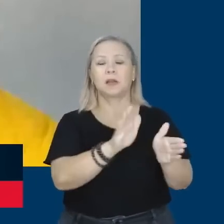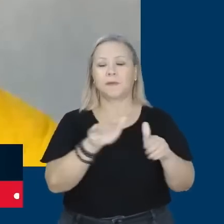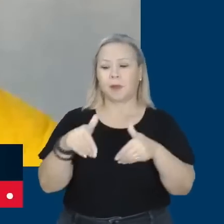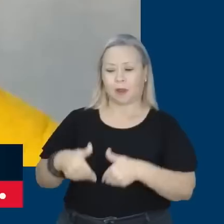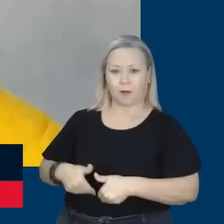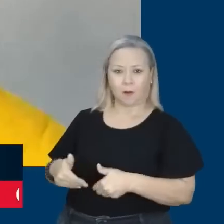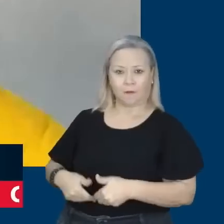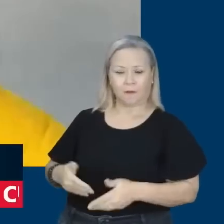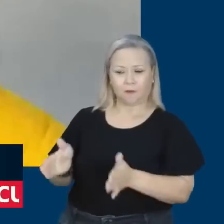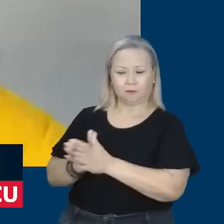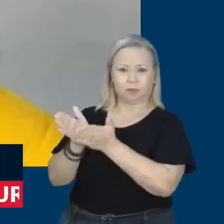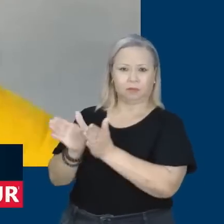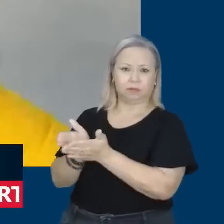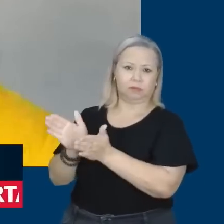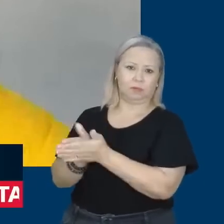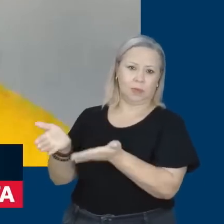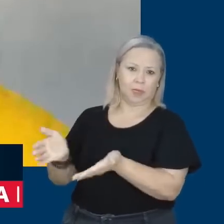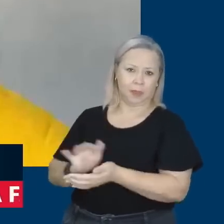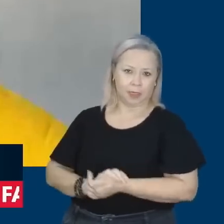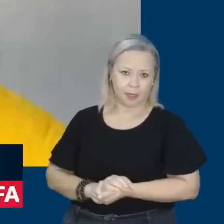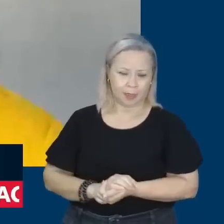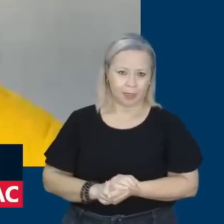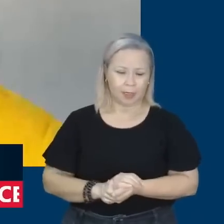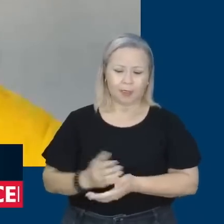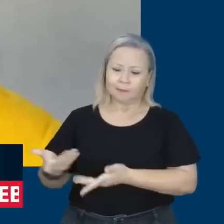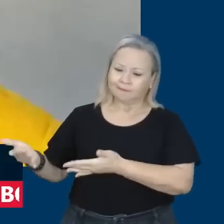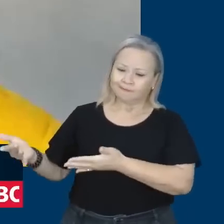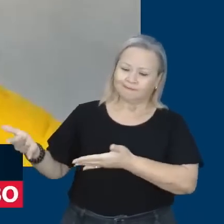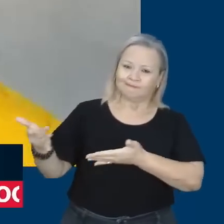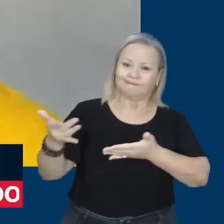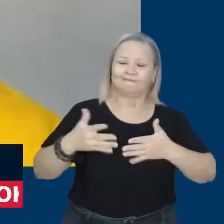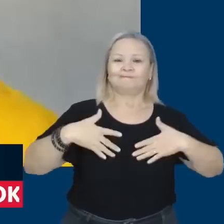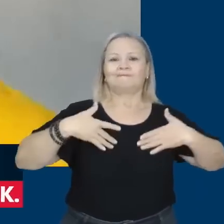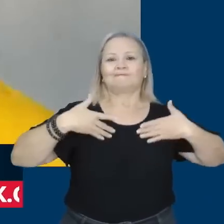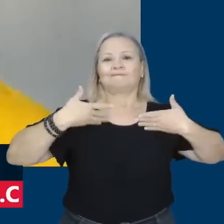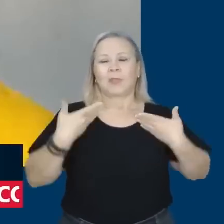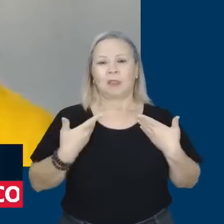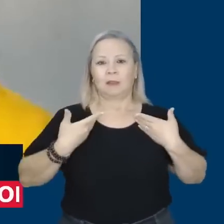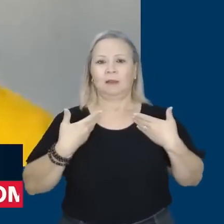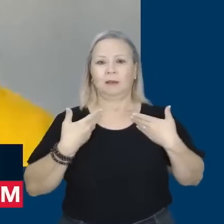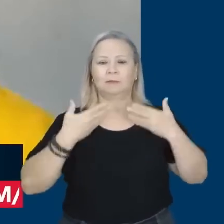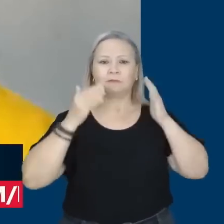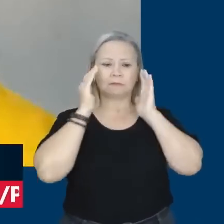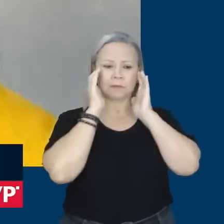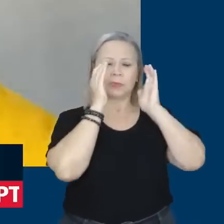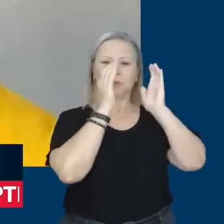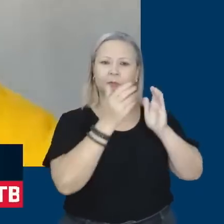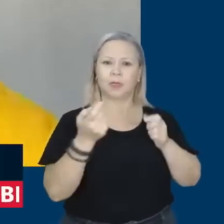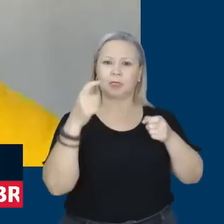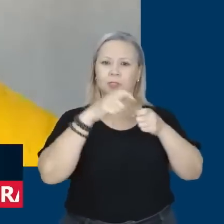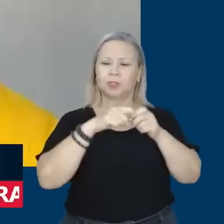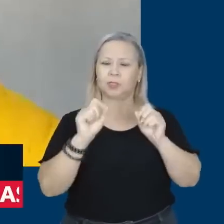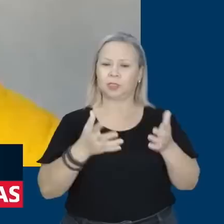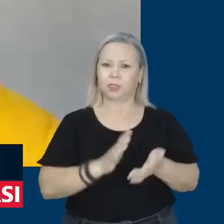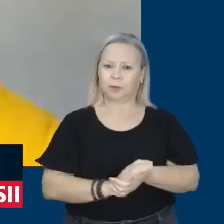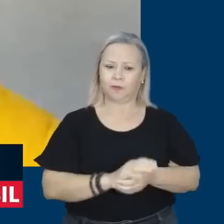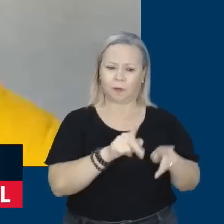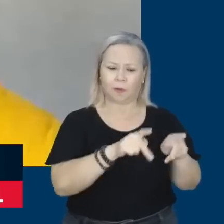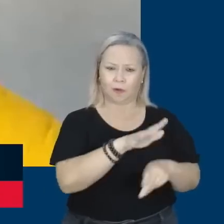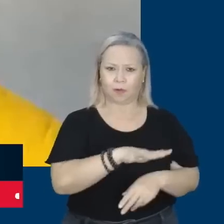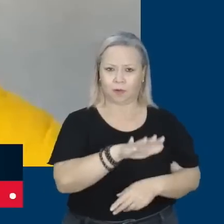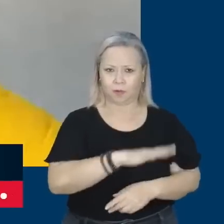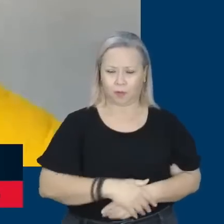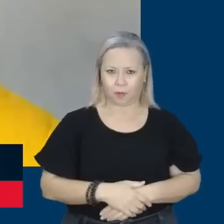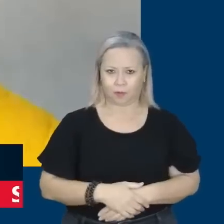à miséria, trazer a dignidade de volta do brasileiro no projeto contra essa pobreza que esse